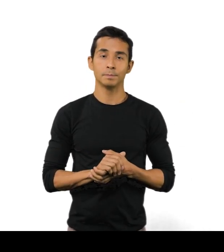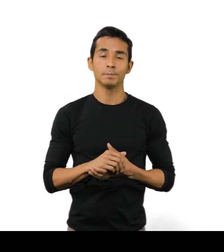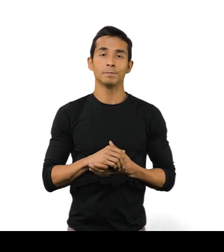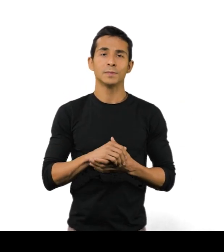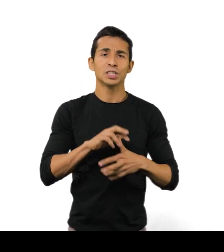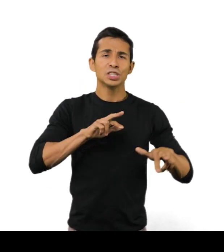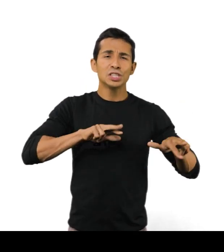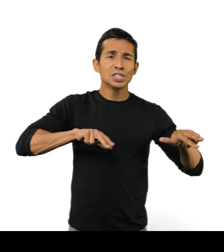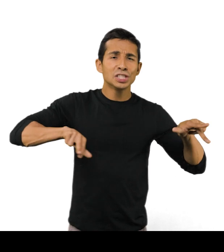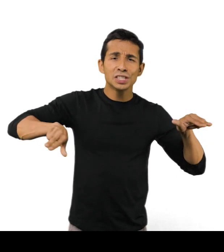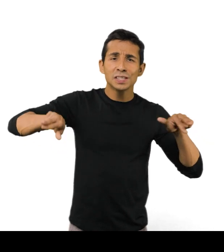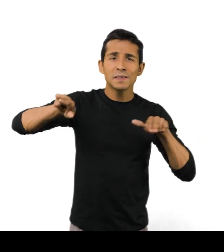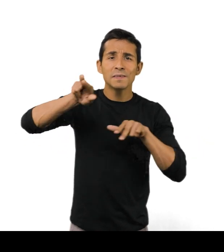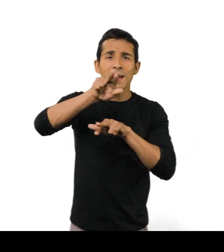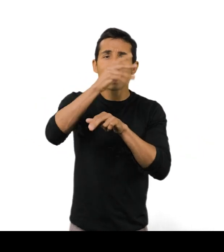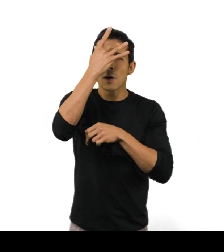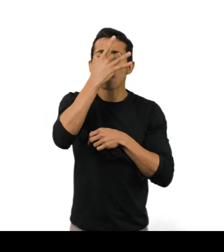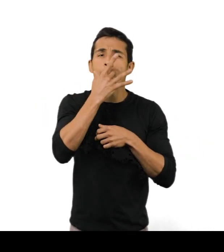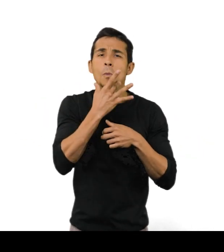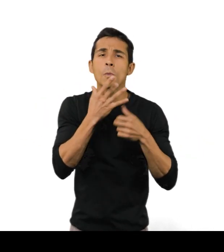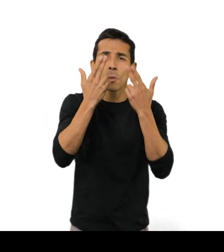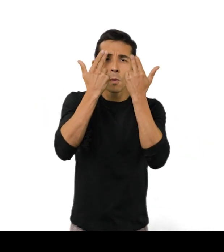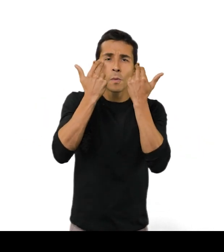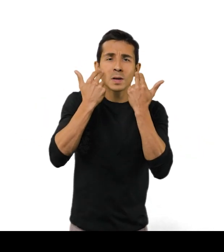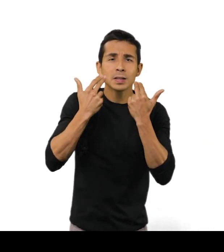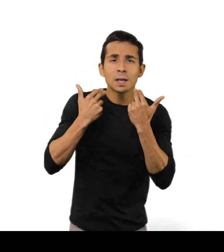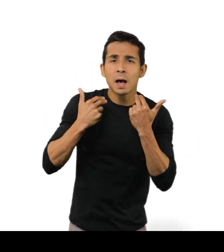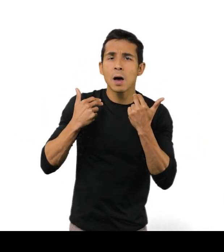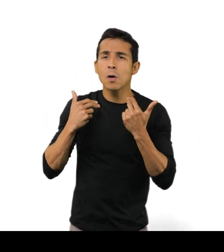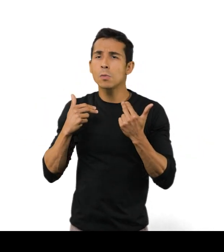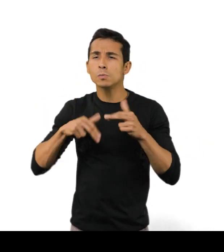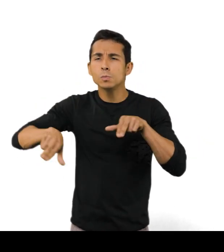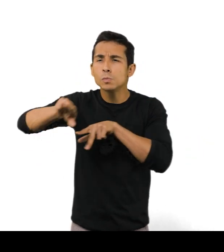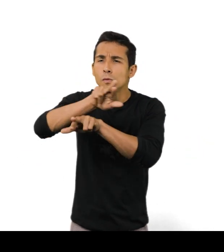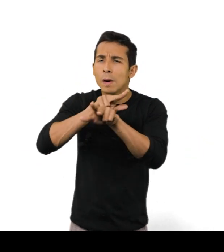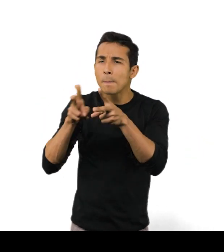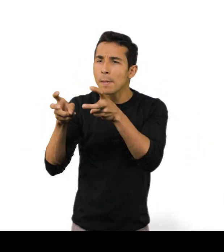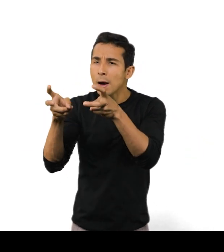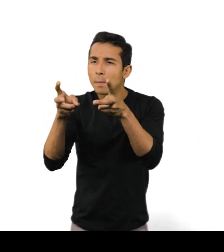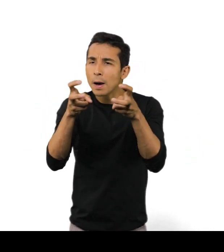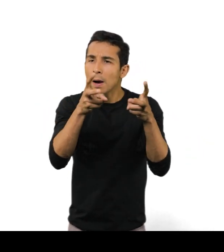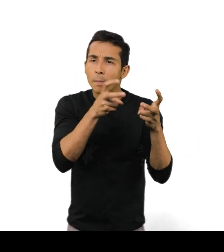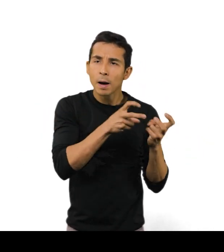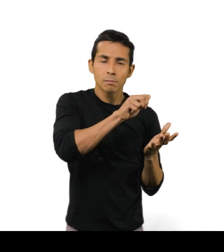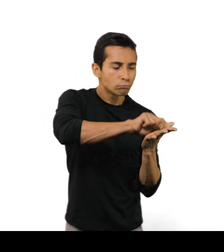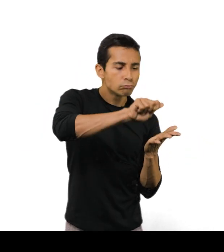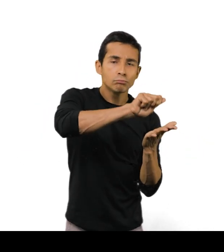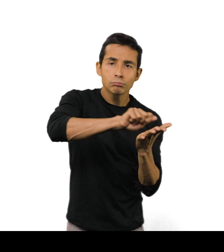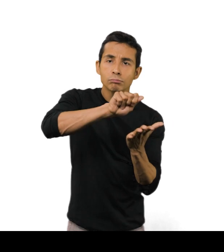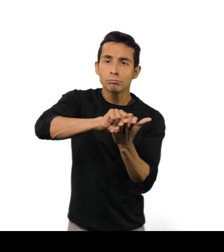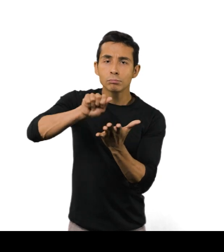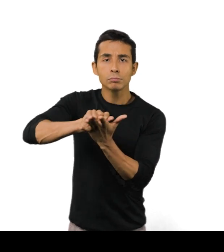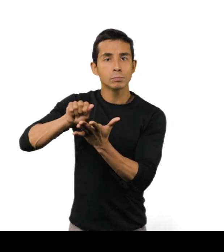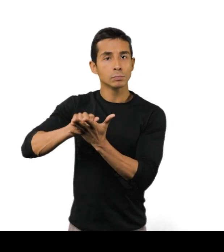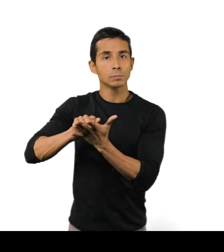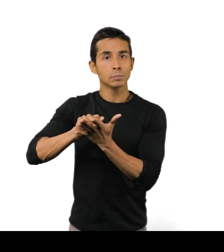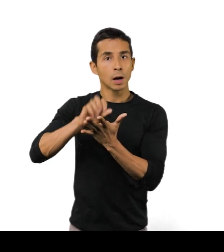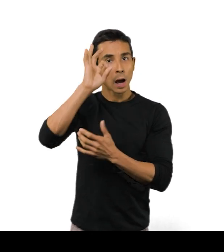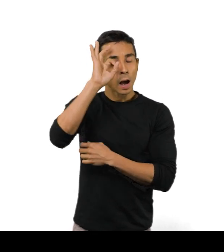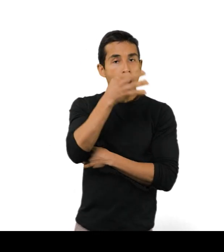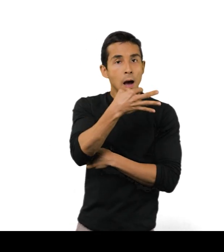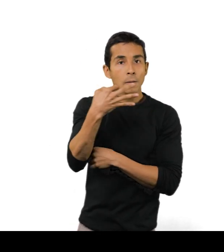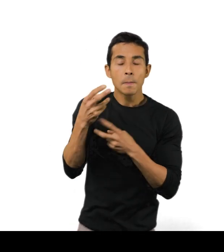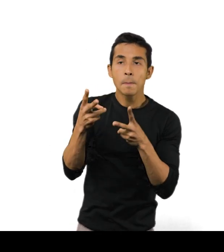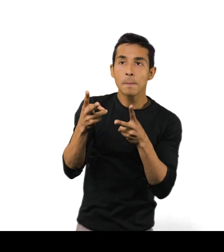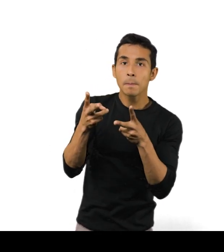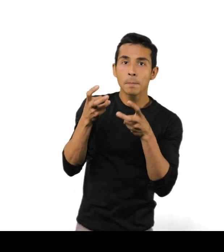Depois de catalogar os diferentes padrões utilizados nas pinturas faciais de seu povo, Hakihiwi chama a atenção